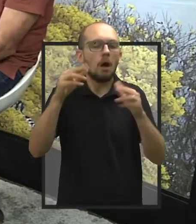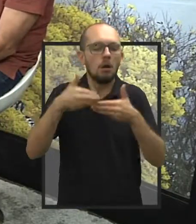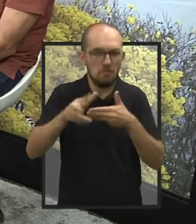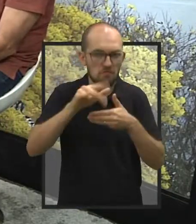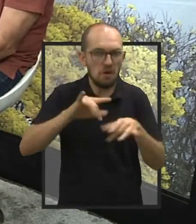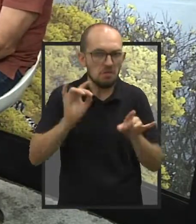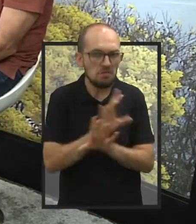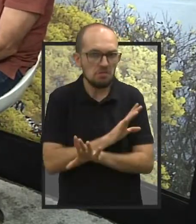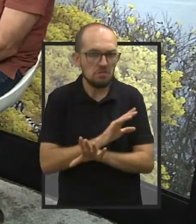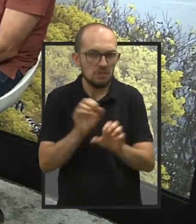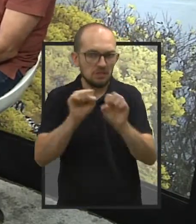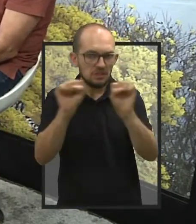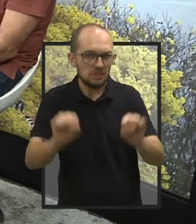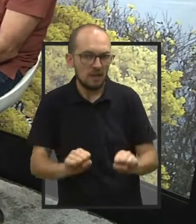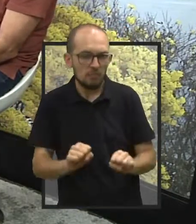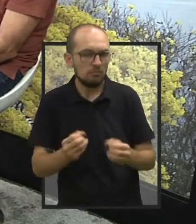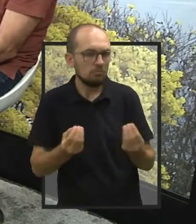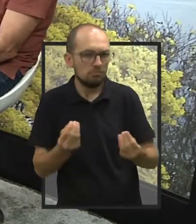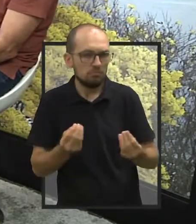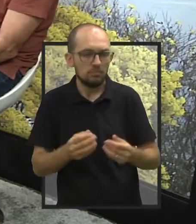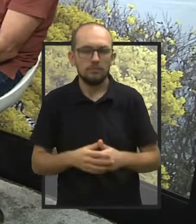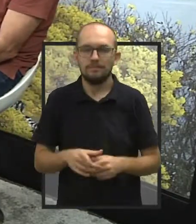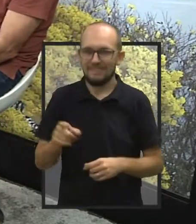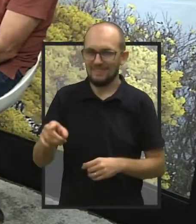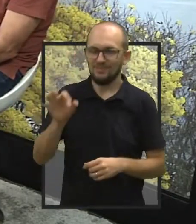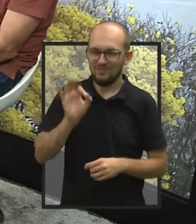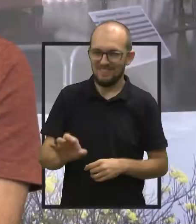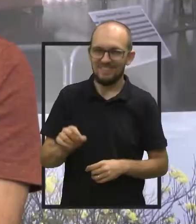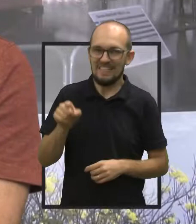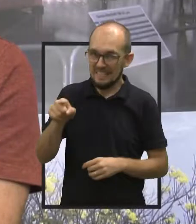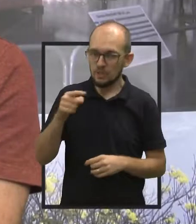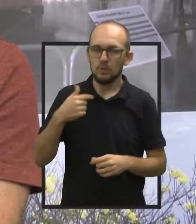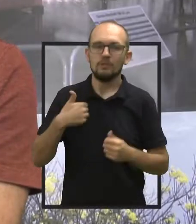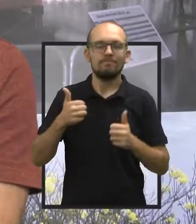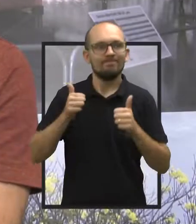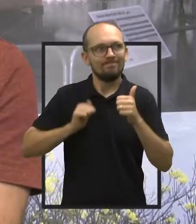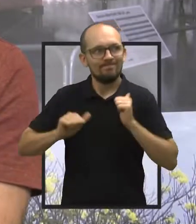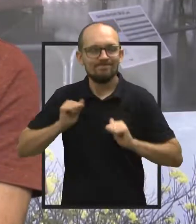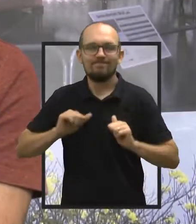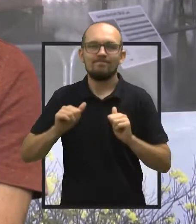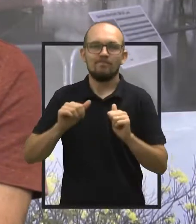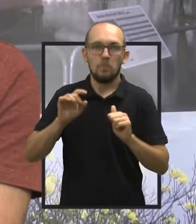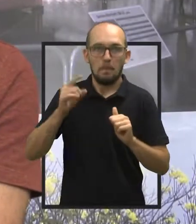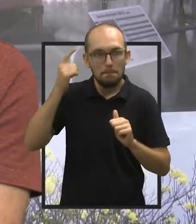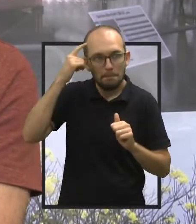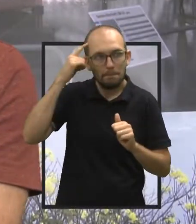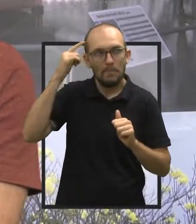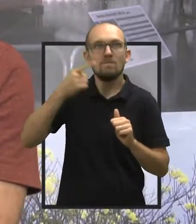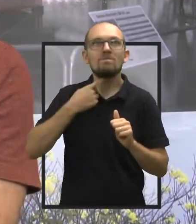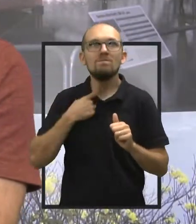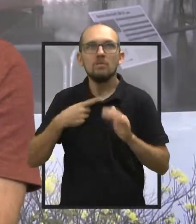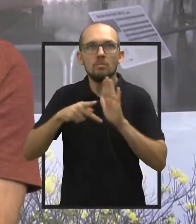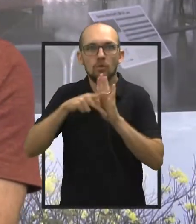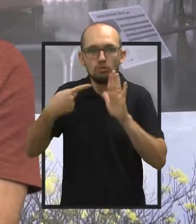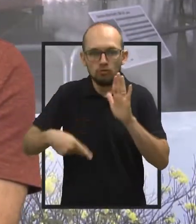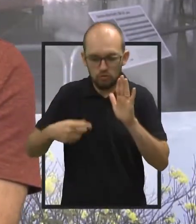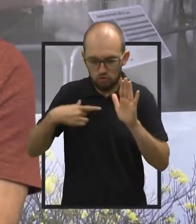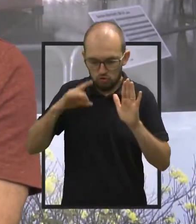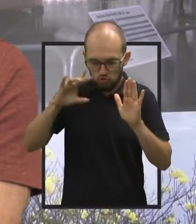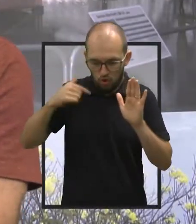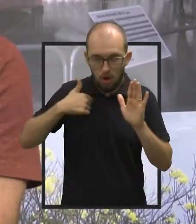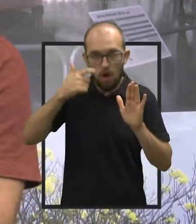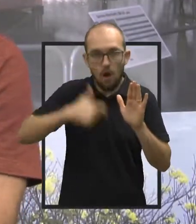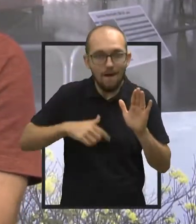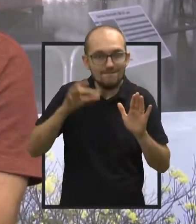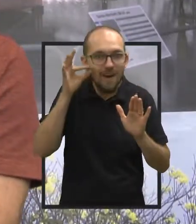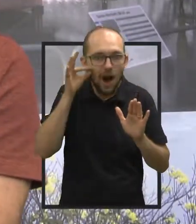em breve. Com certeza, isso daí é um anseio, né, não só do Wagner, não só da cidade, mas de